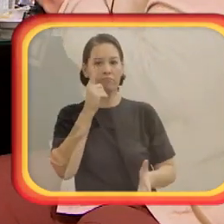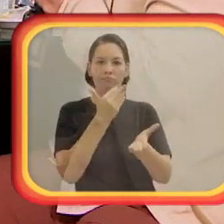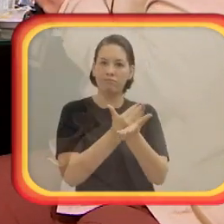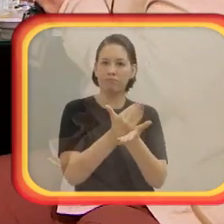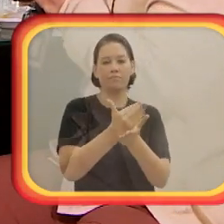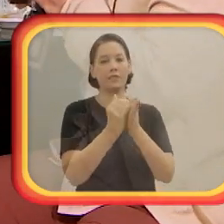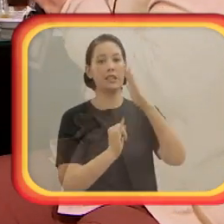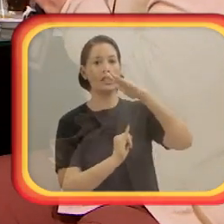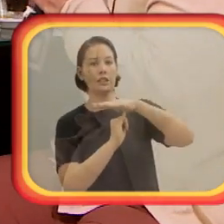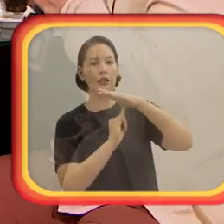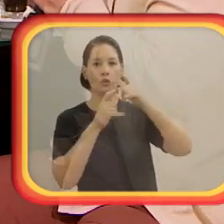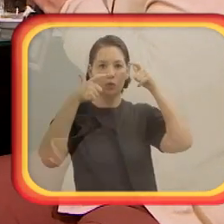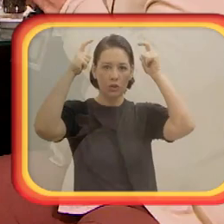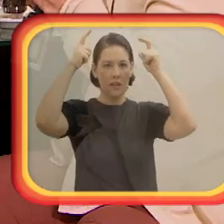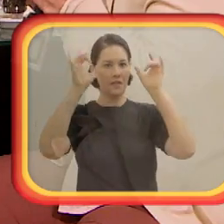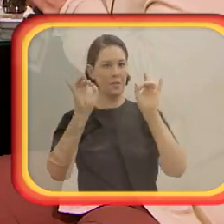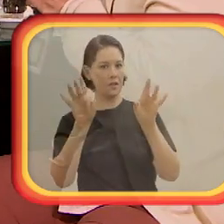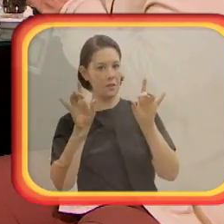Ai, que delícia!